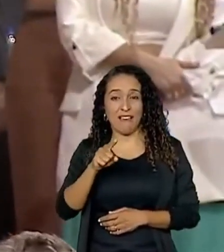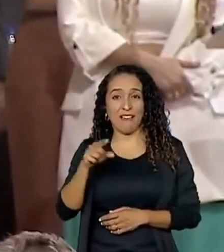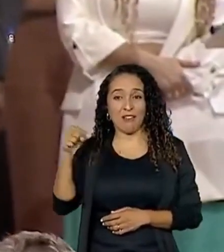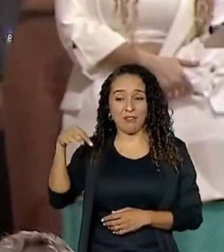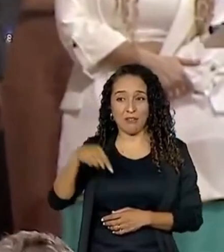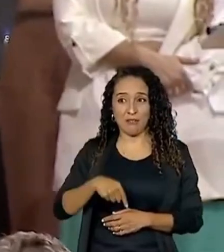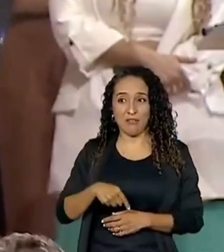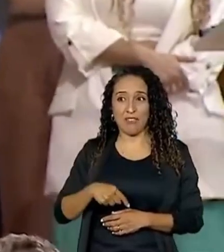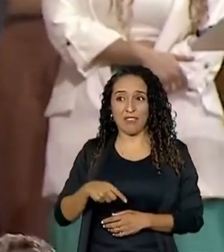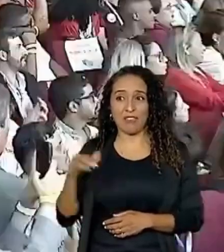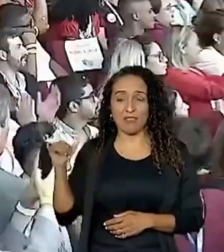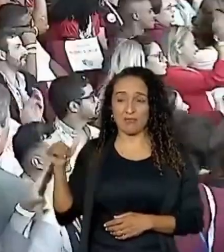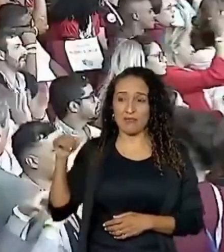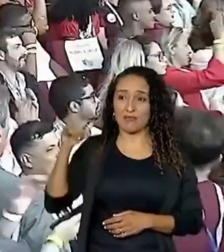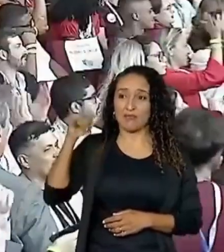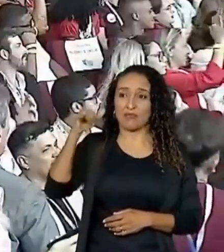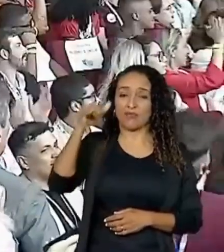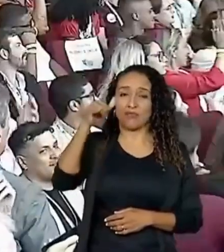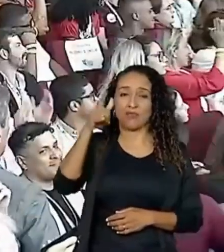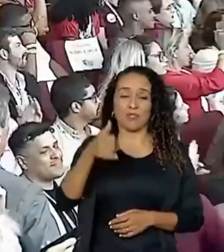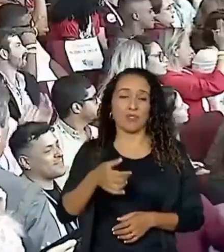para o Brasil.